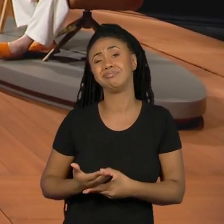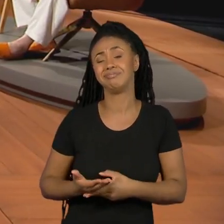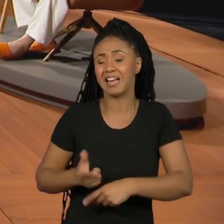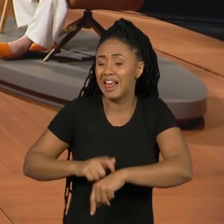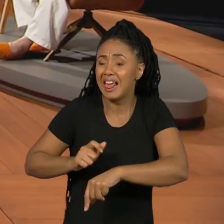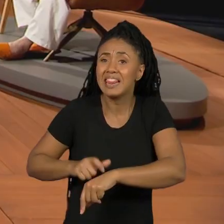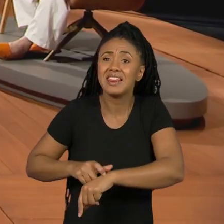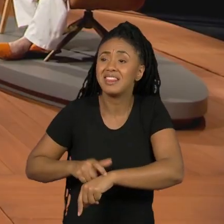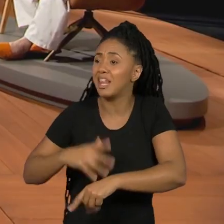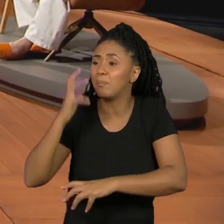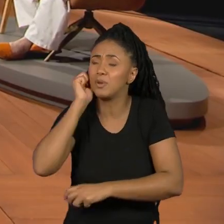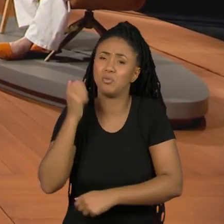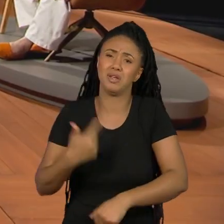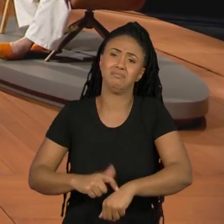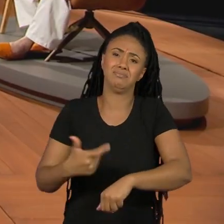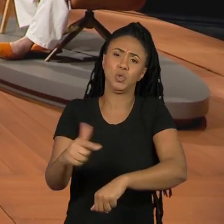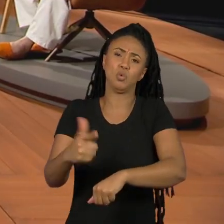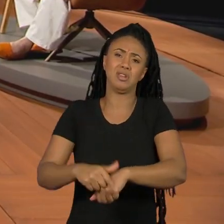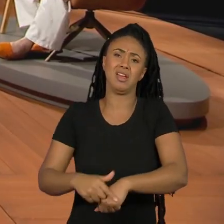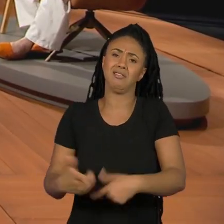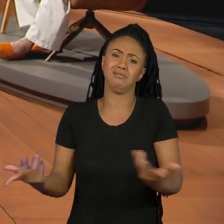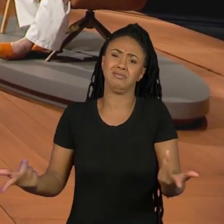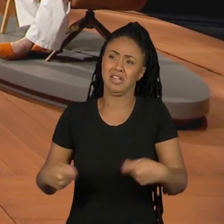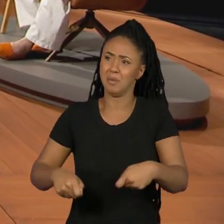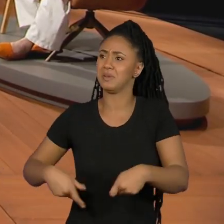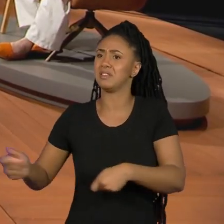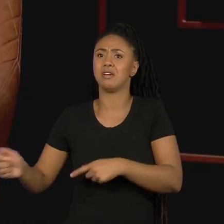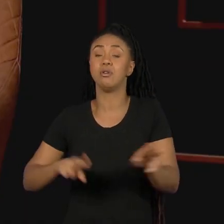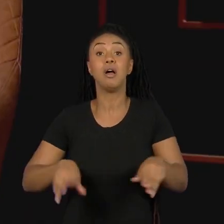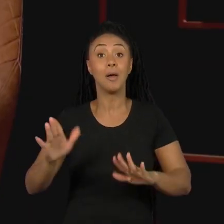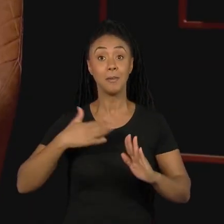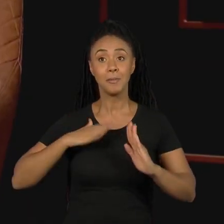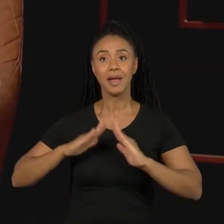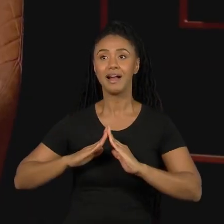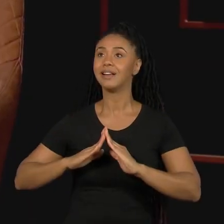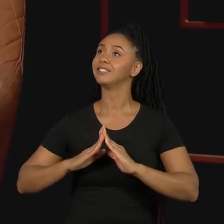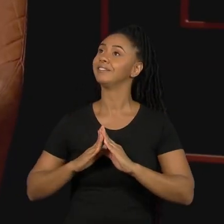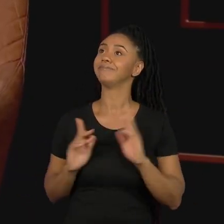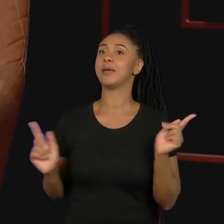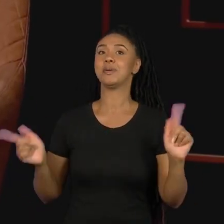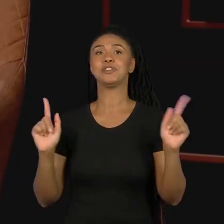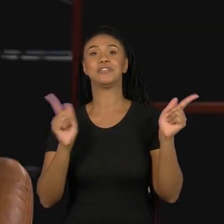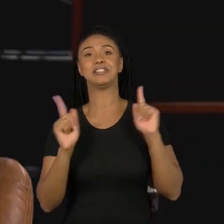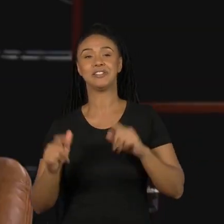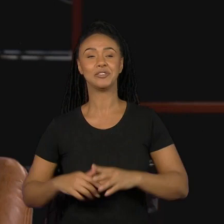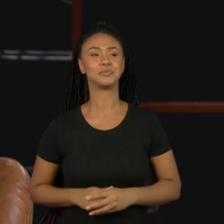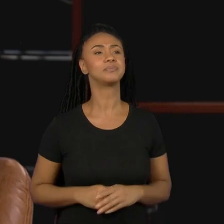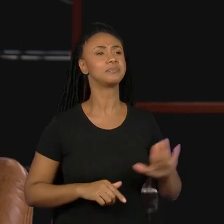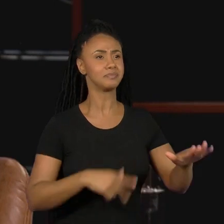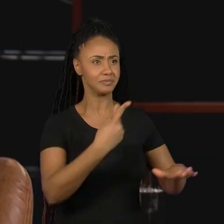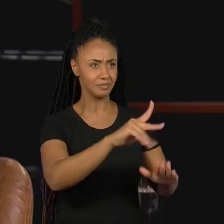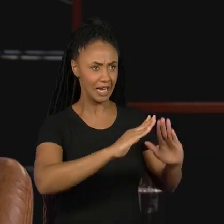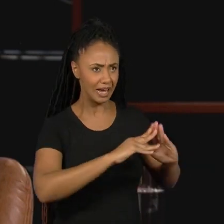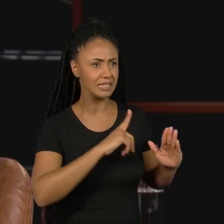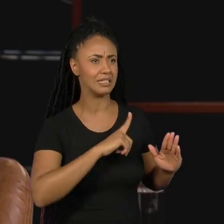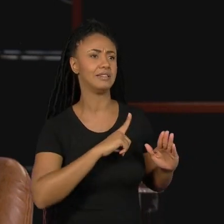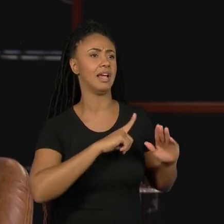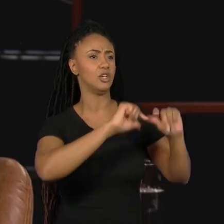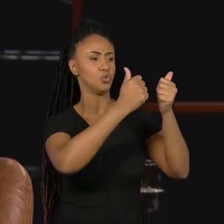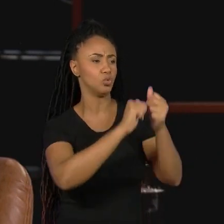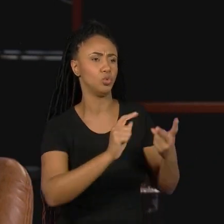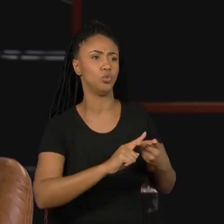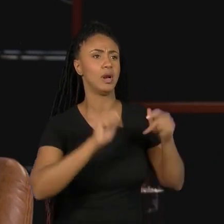dormindo. Então, mas a casa é fundamental, como ferramenta. Agora, você tem esculturas,